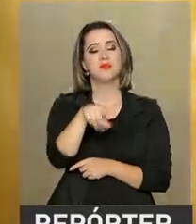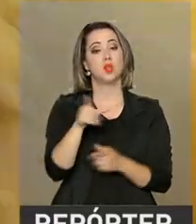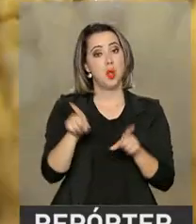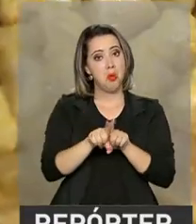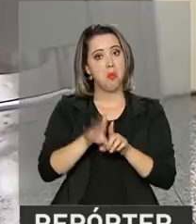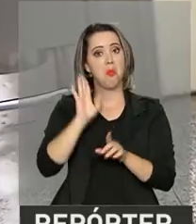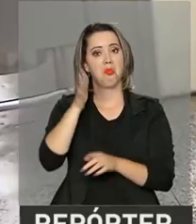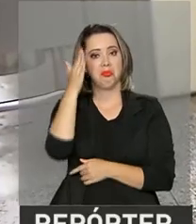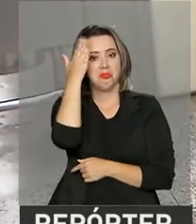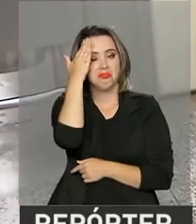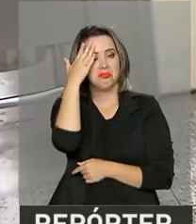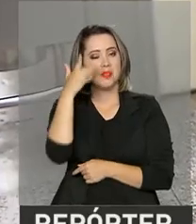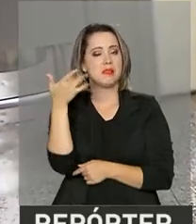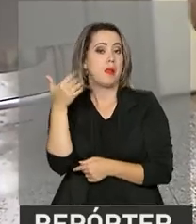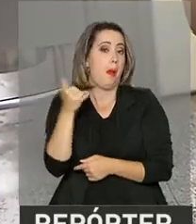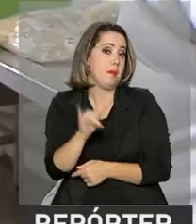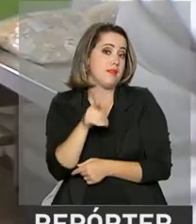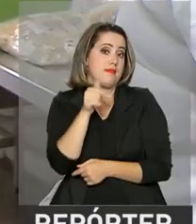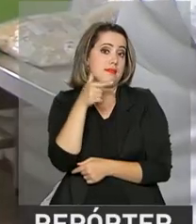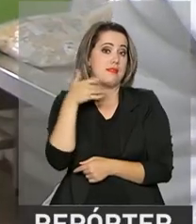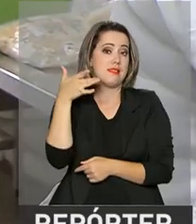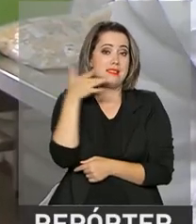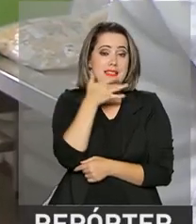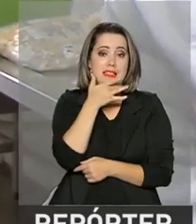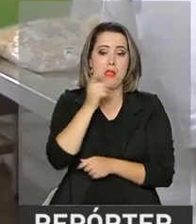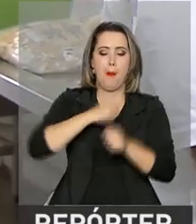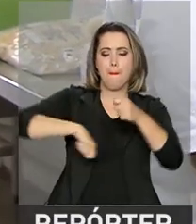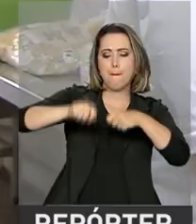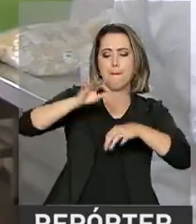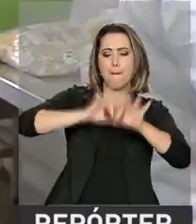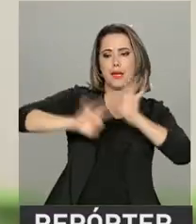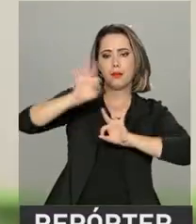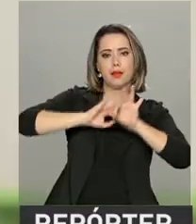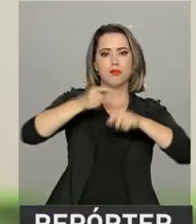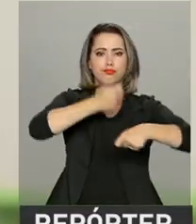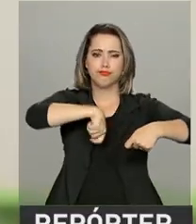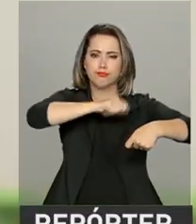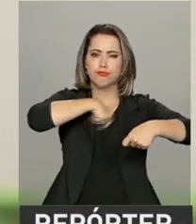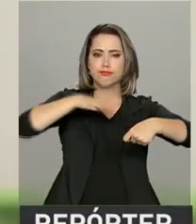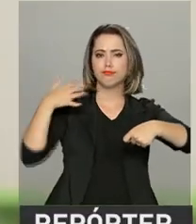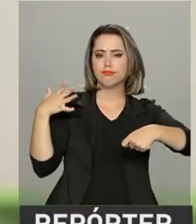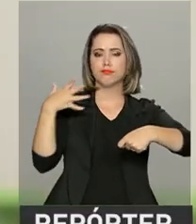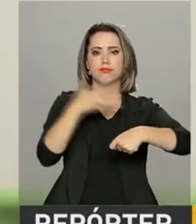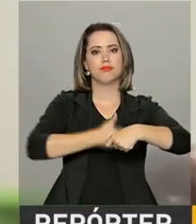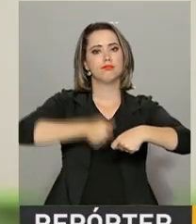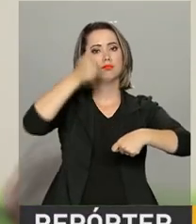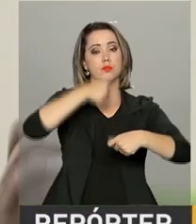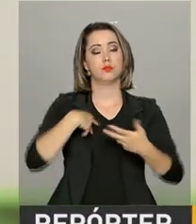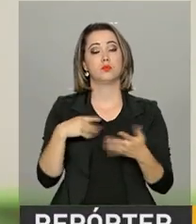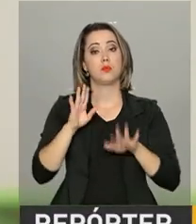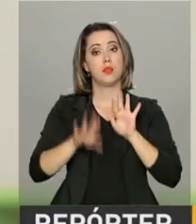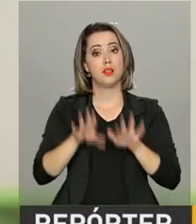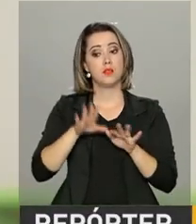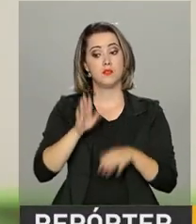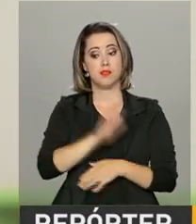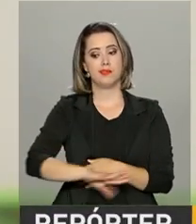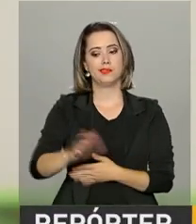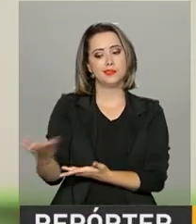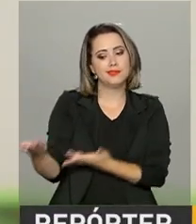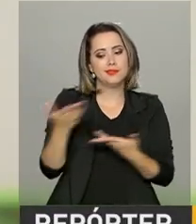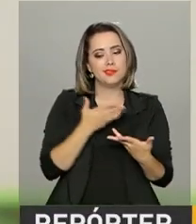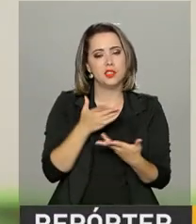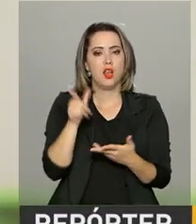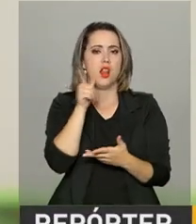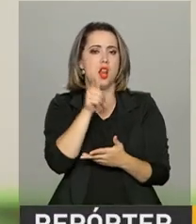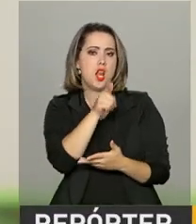já antecipa o sabor da comida preparada com muito carinho. Muitas vezes as crianças traz lanche